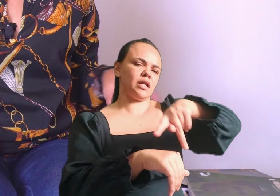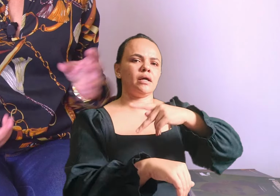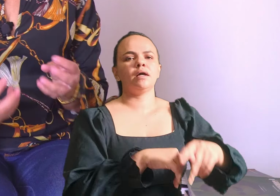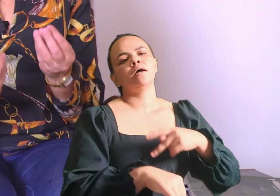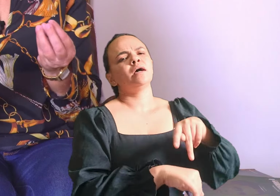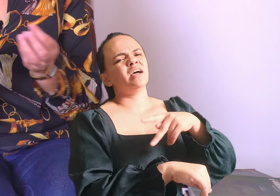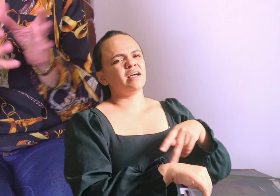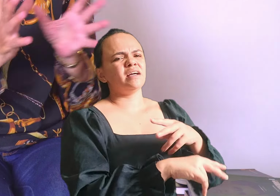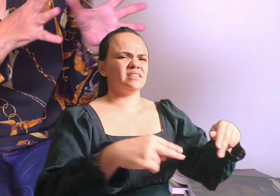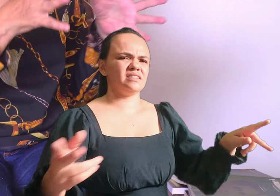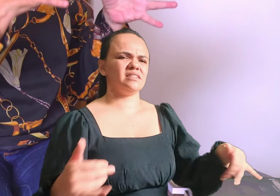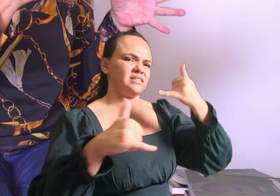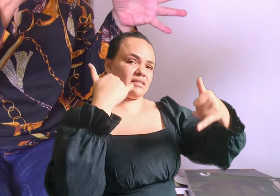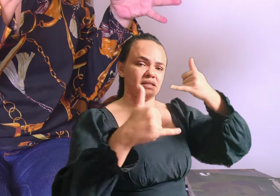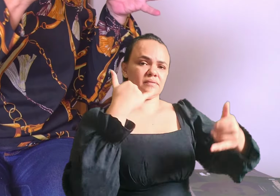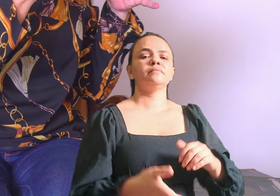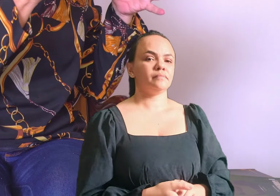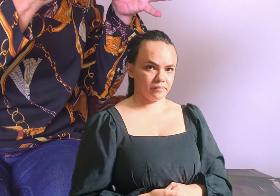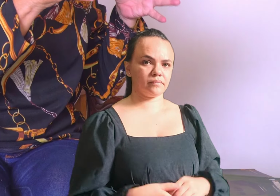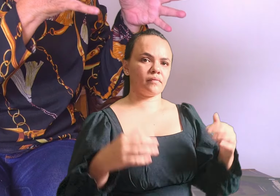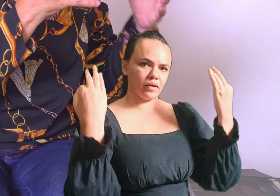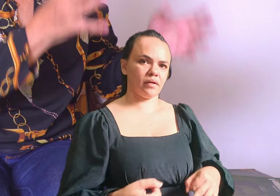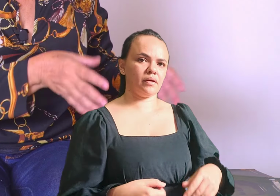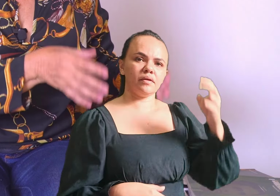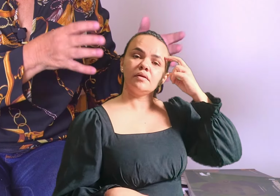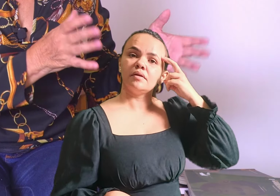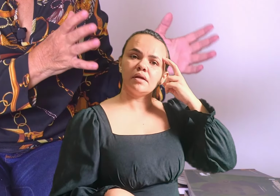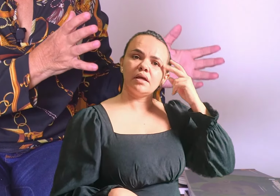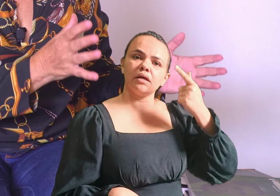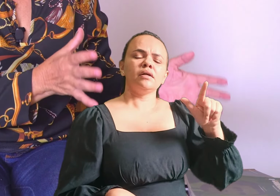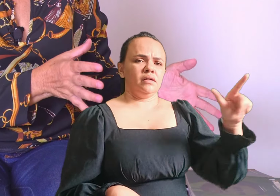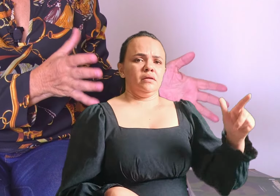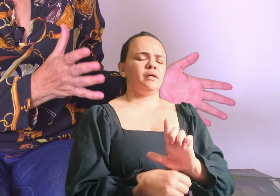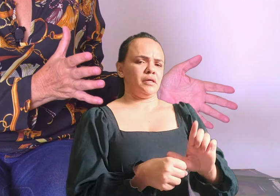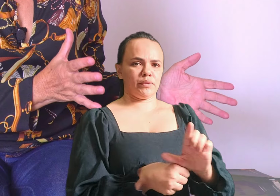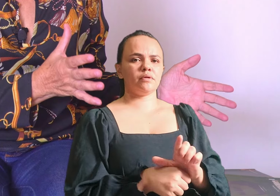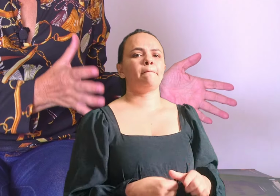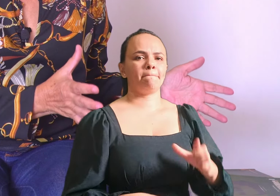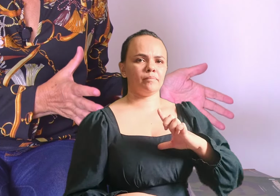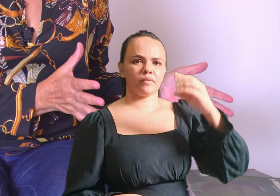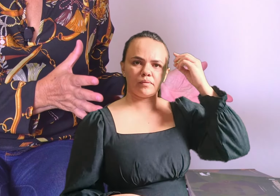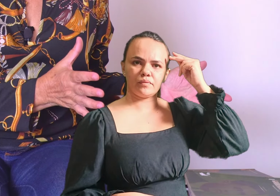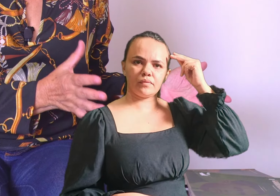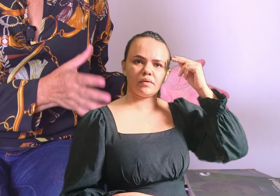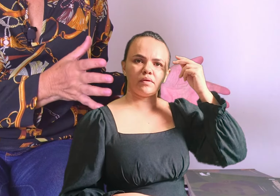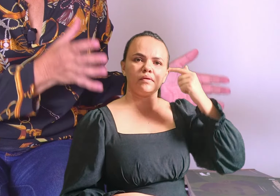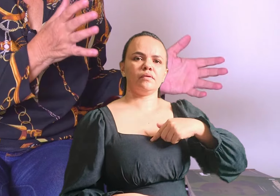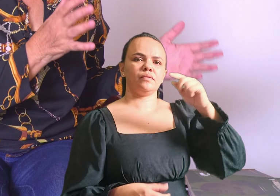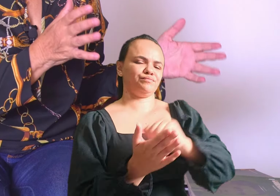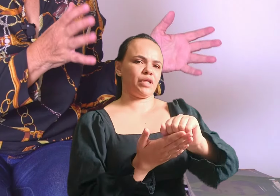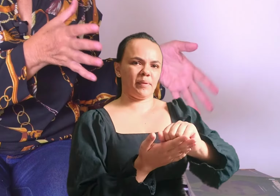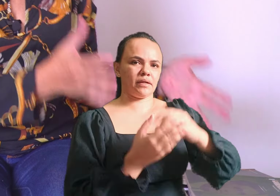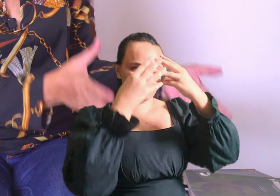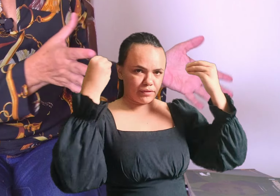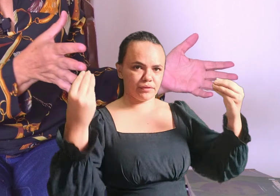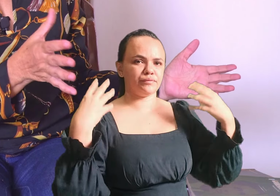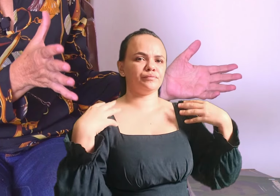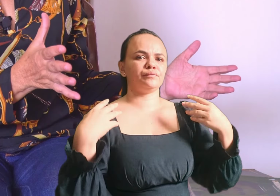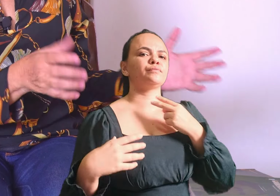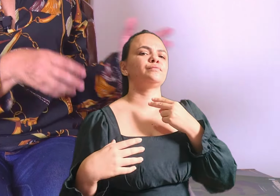então é preciso que PES que luí Gomes tem essa história essa memória que não pode ser apagada a gente não pode contar